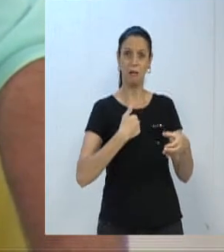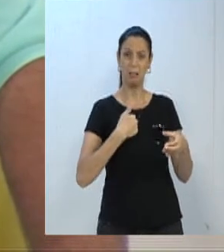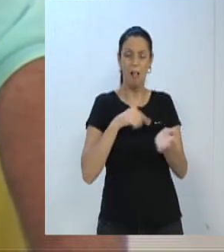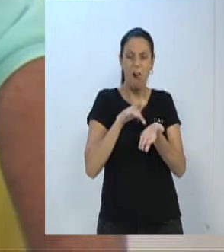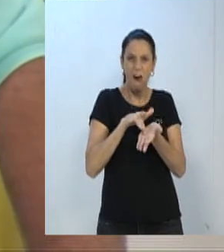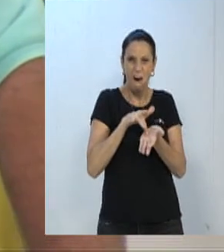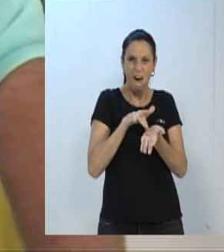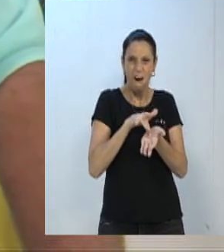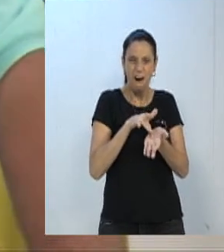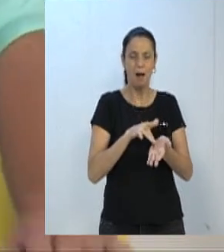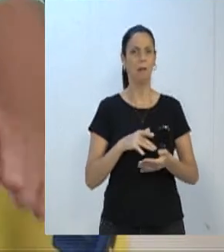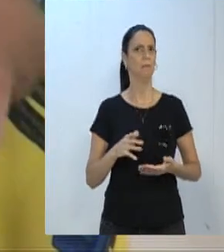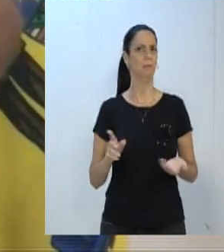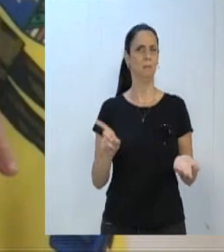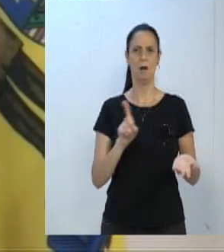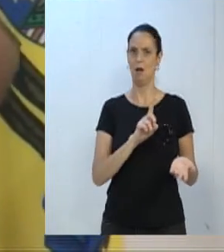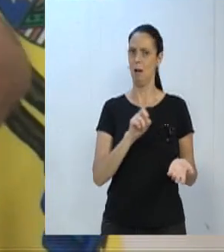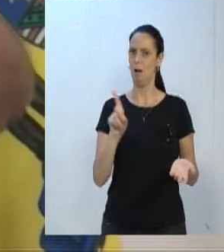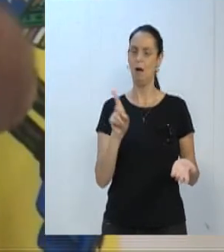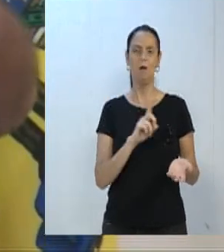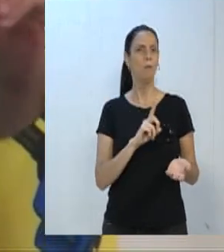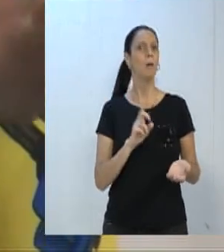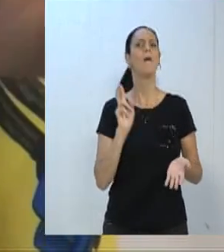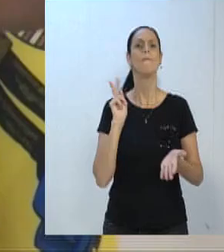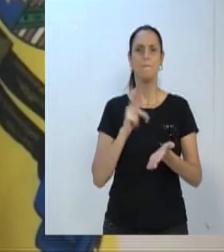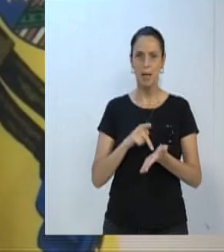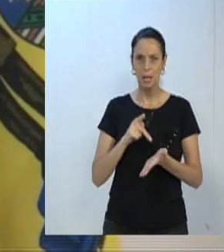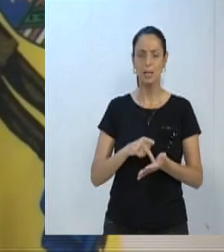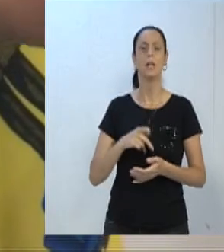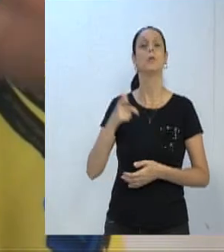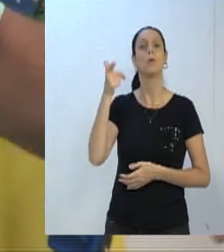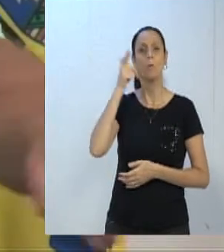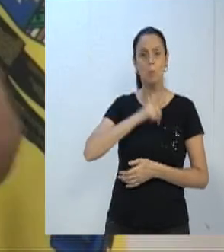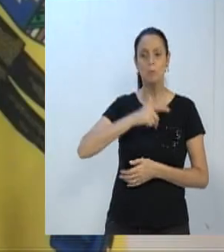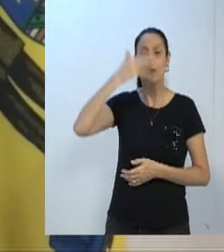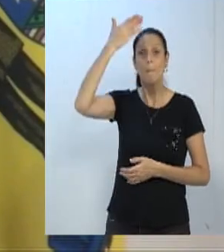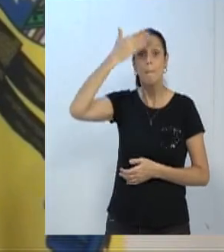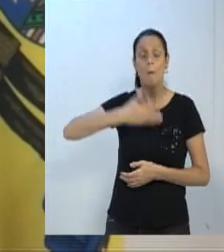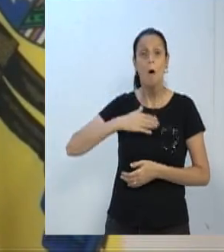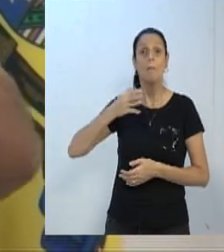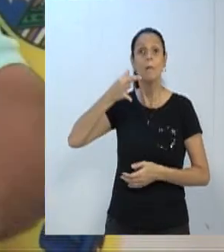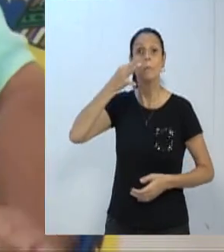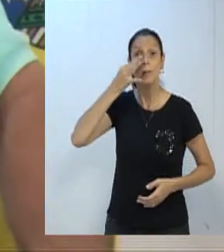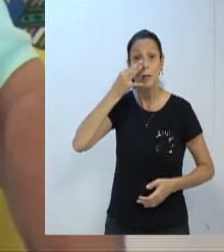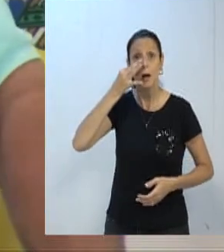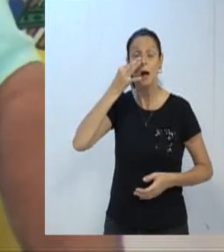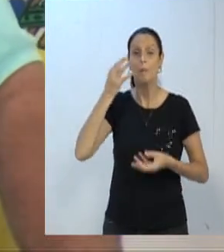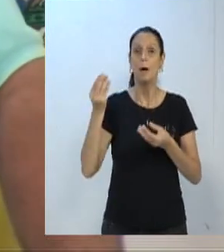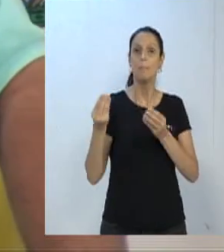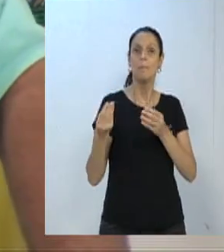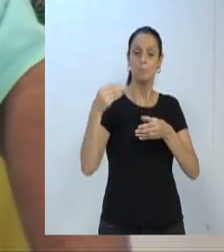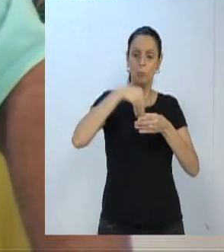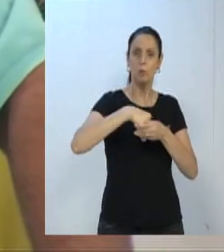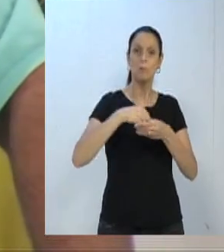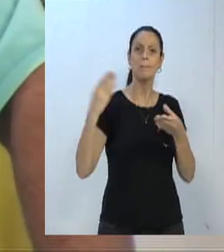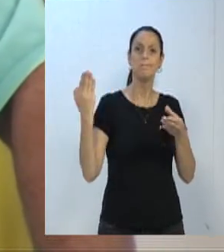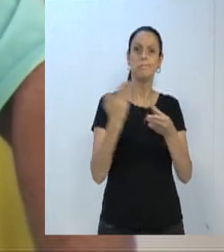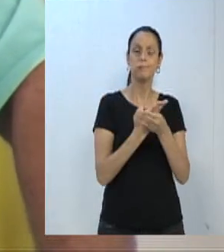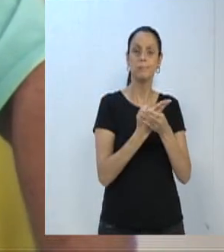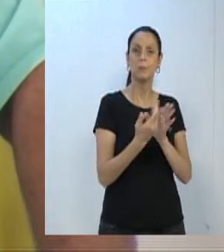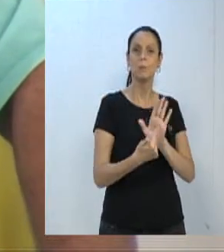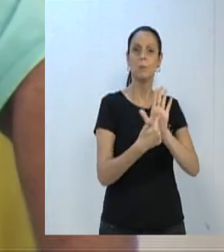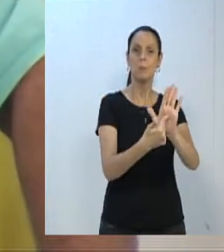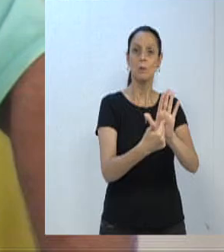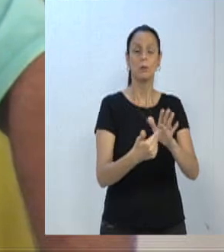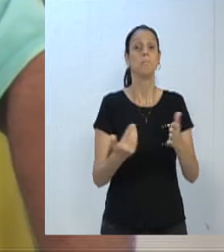todos os requerimentos dentro da legalidade para buscar informação dentro dessa casa para apresentar para apresentar com